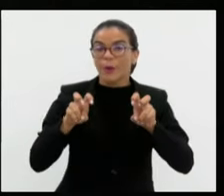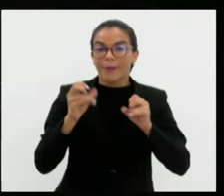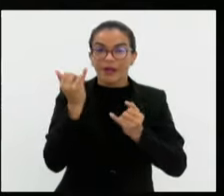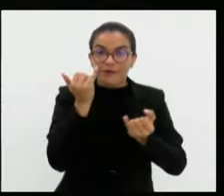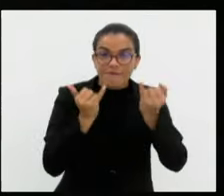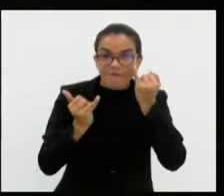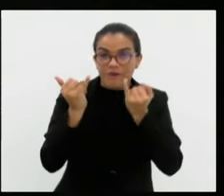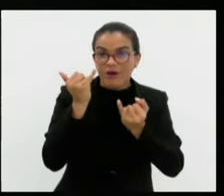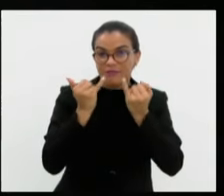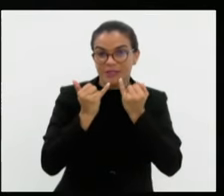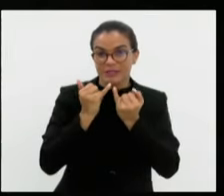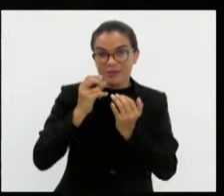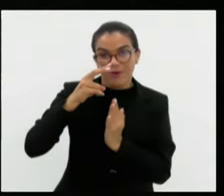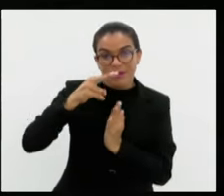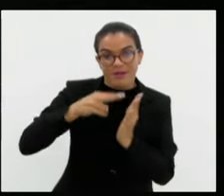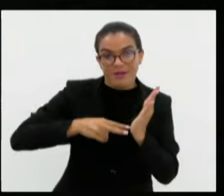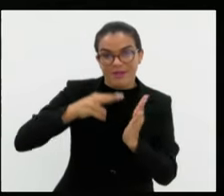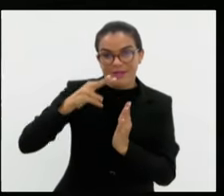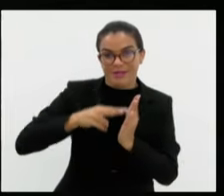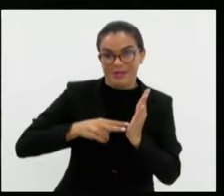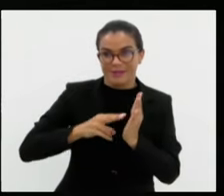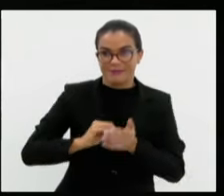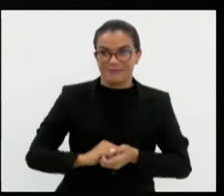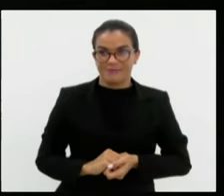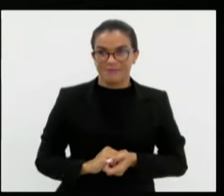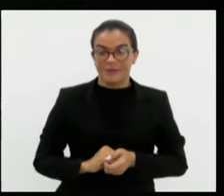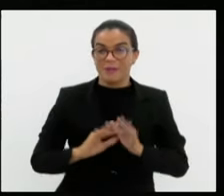informações que os outros